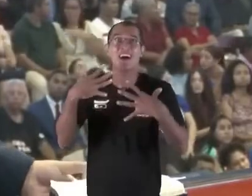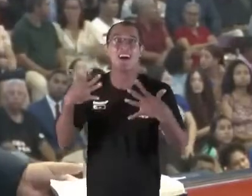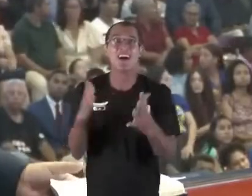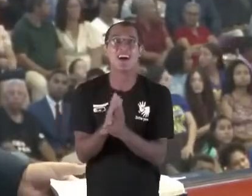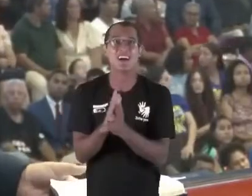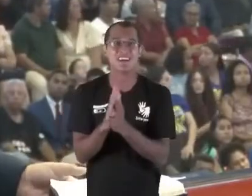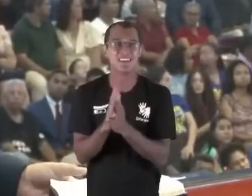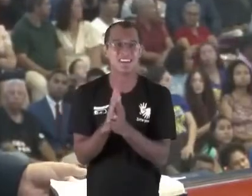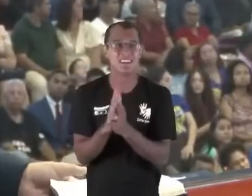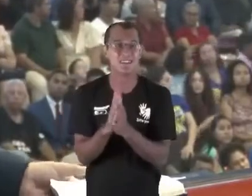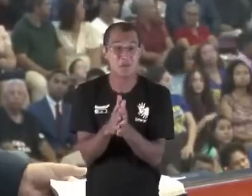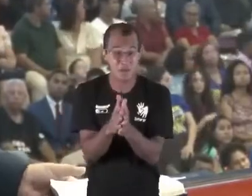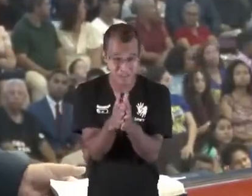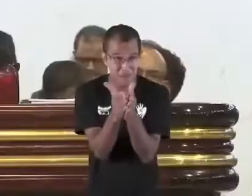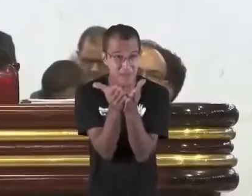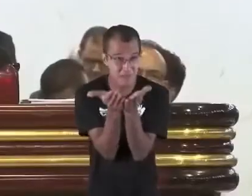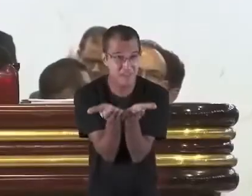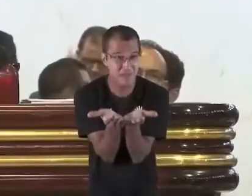abrirem as vossas Bíblias